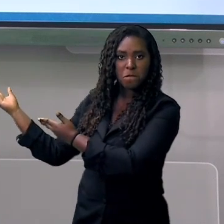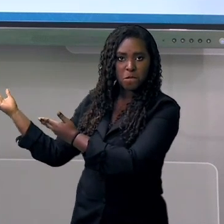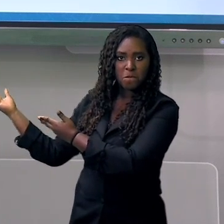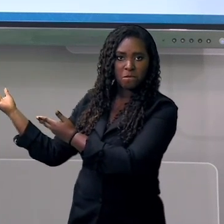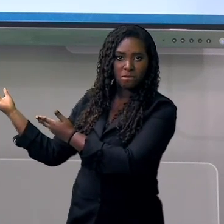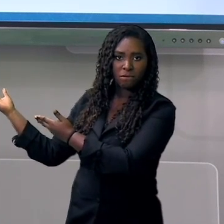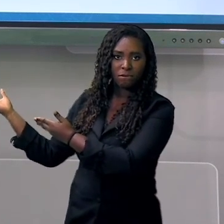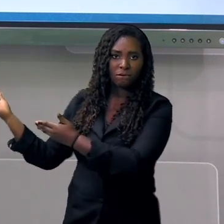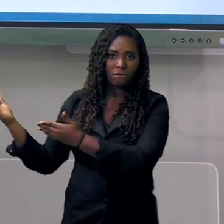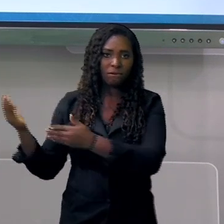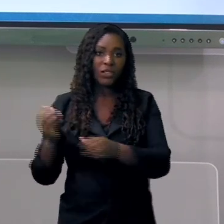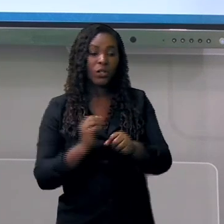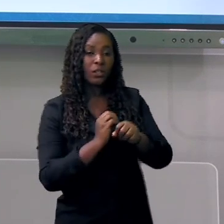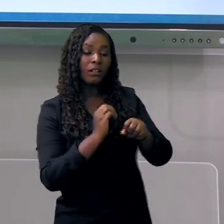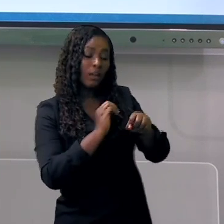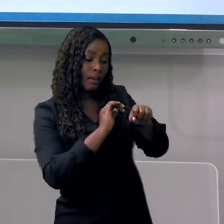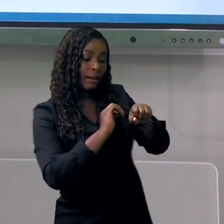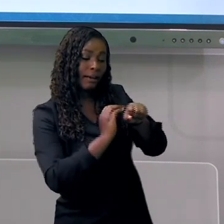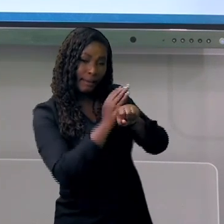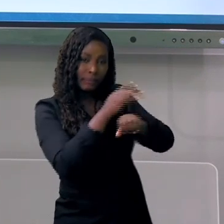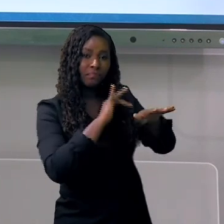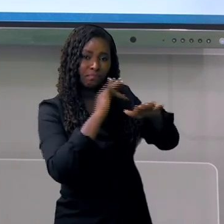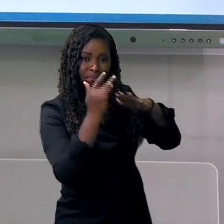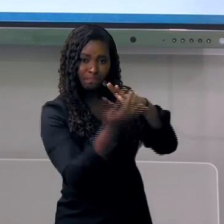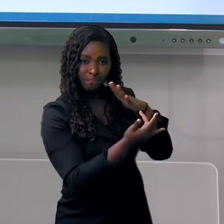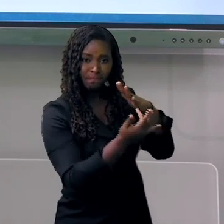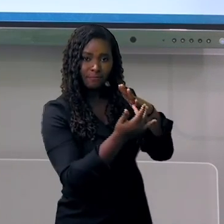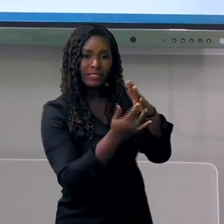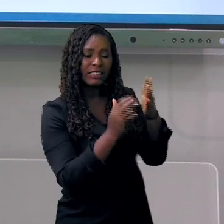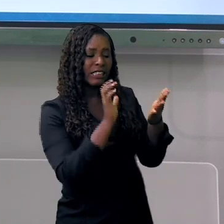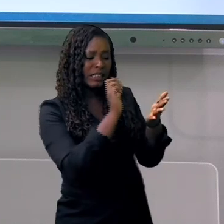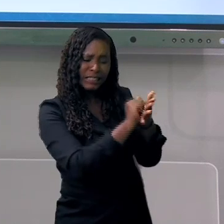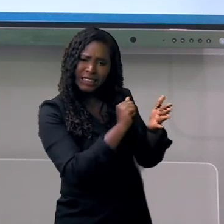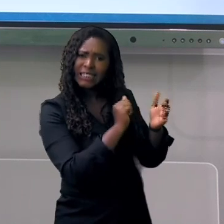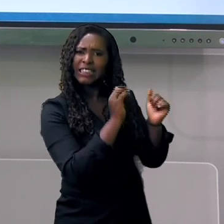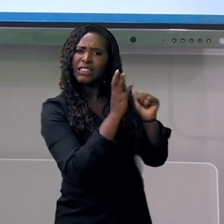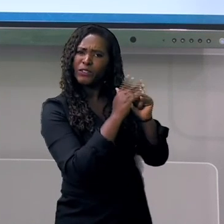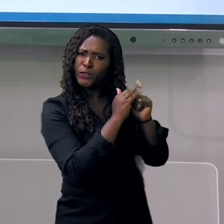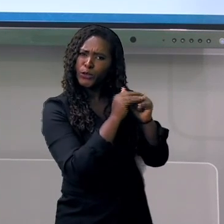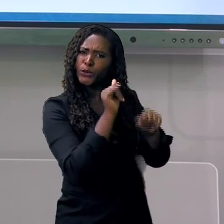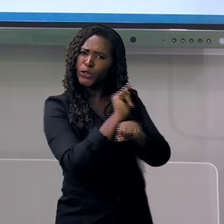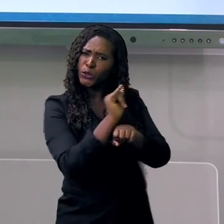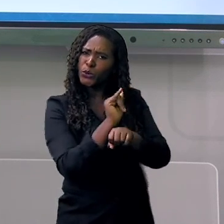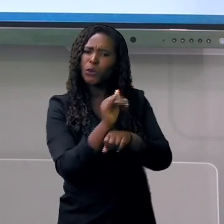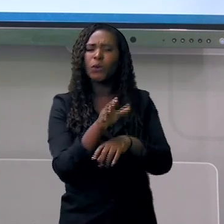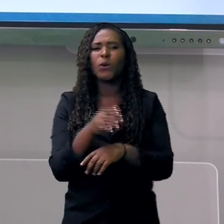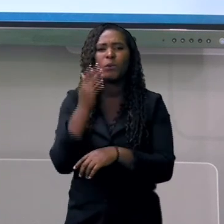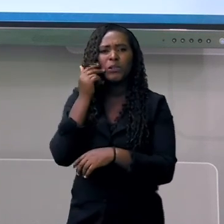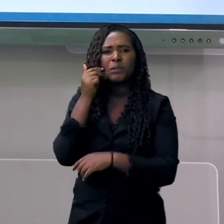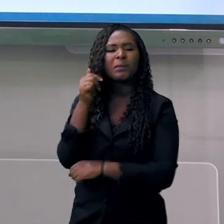aparece no canto da tela. Acesse nossas redes sociais e se inscreva em nosso